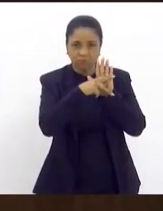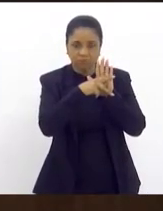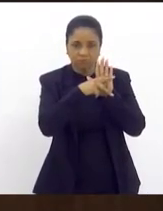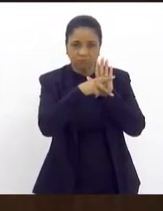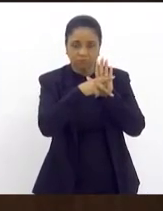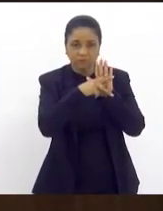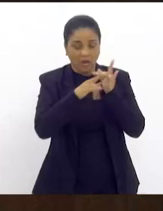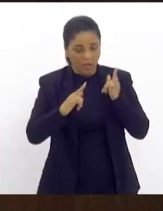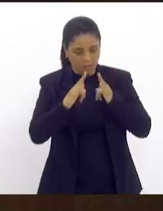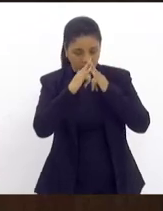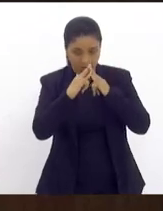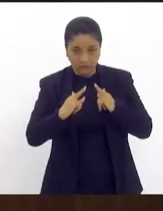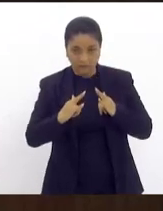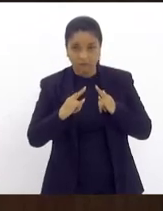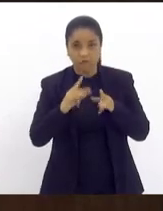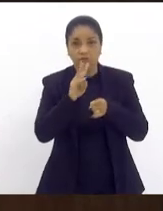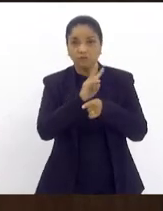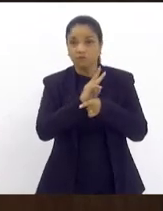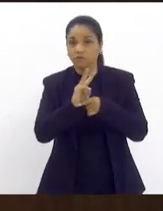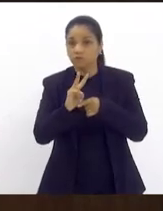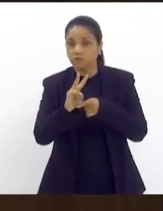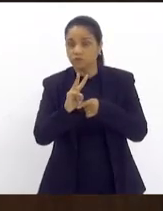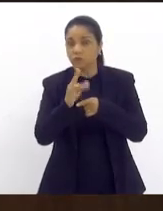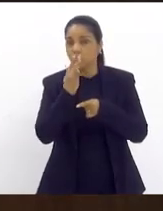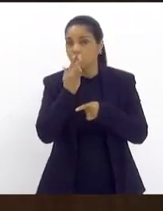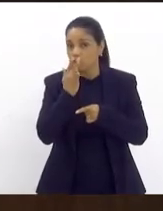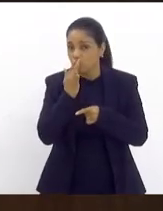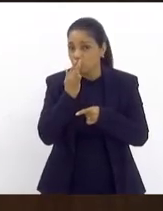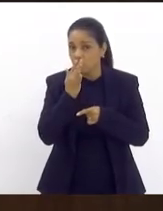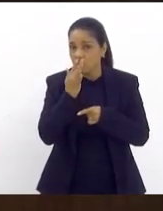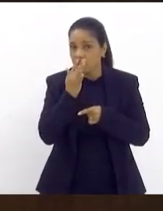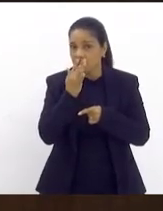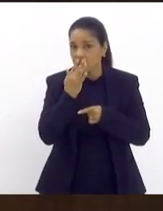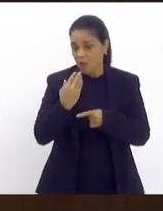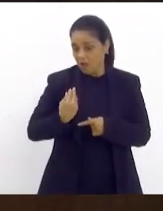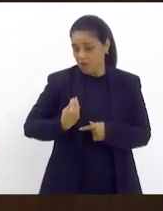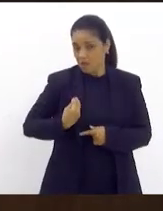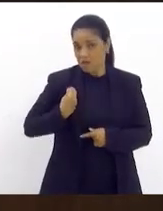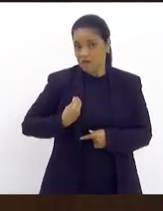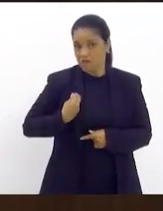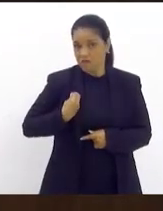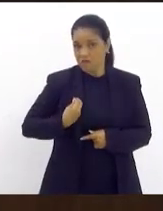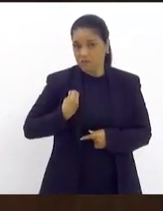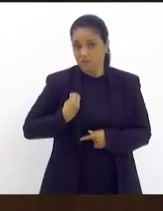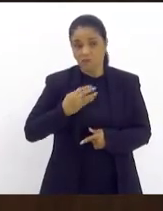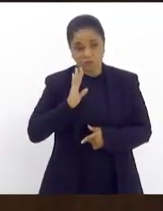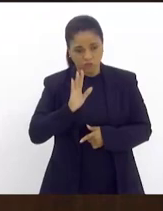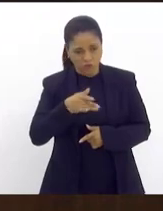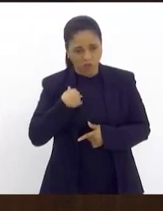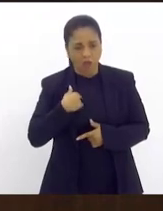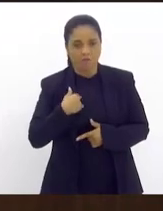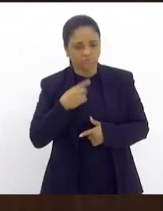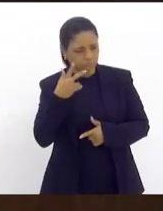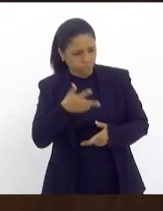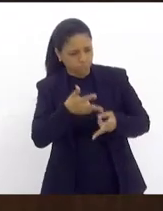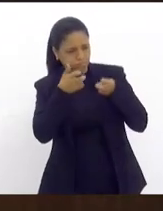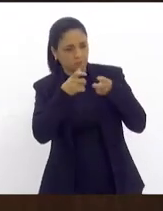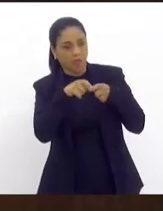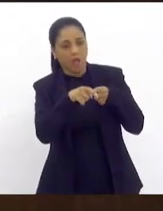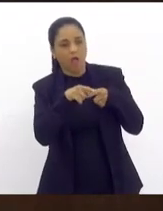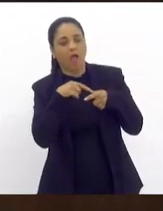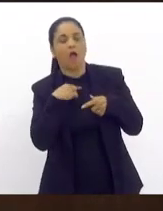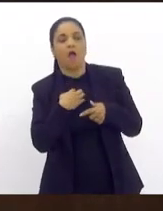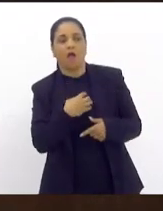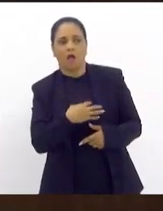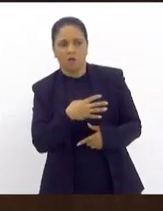as tendas Violetas a própria existência delas já significa que é um problema então as pessoas